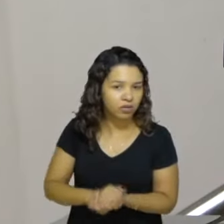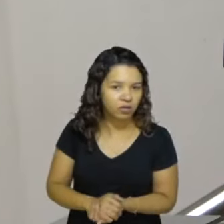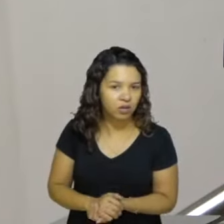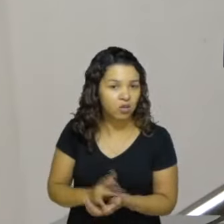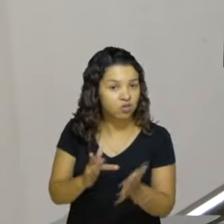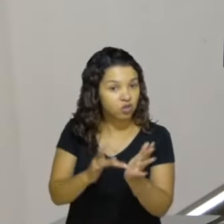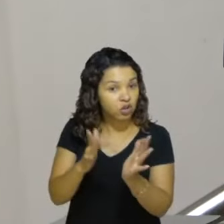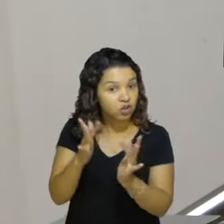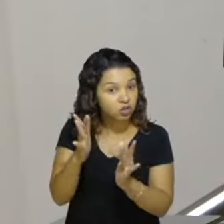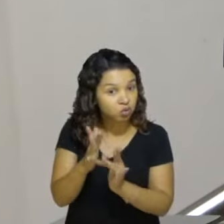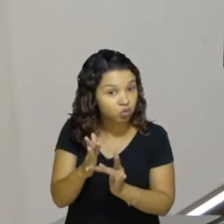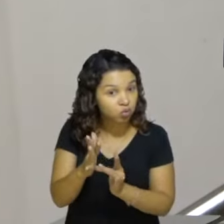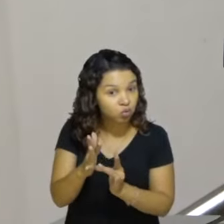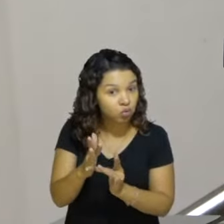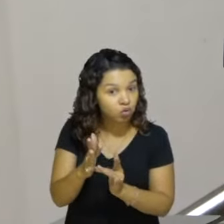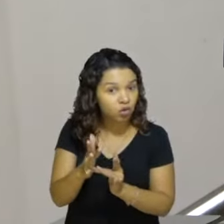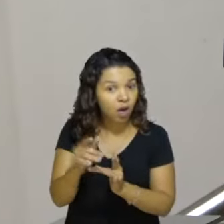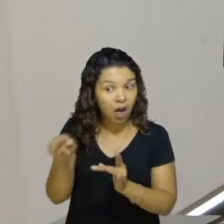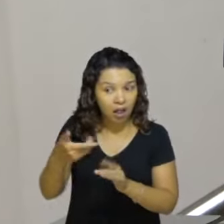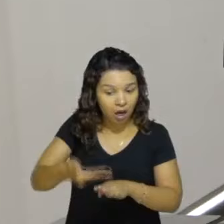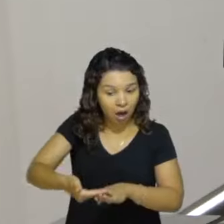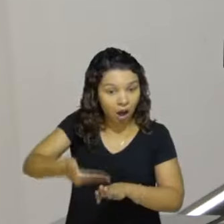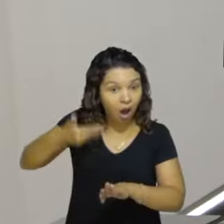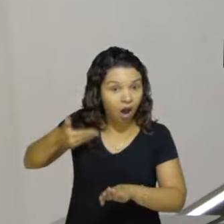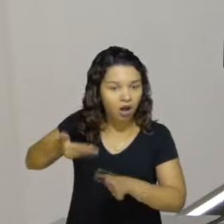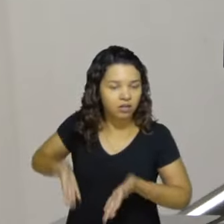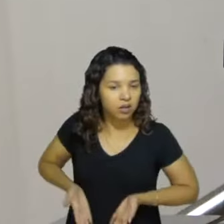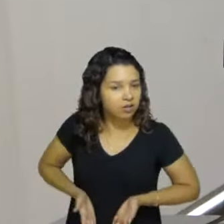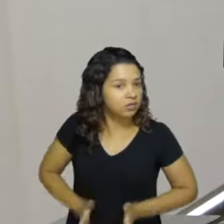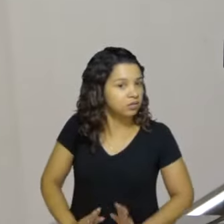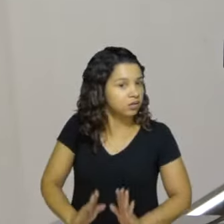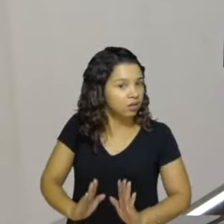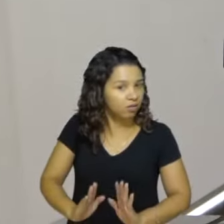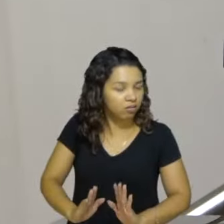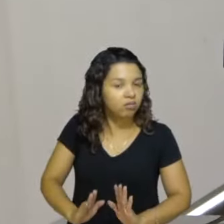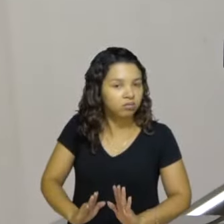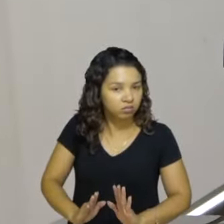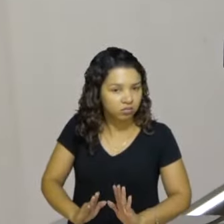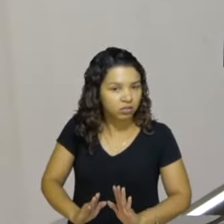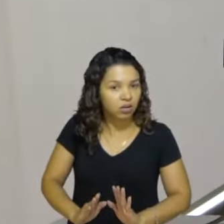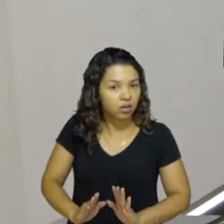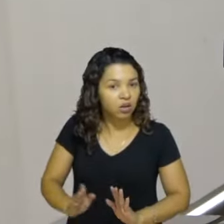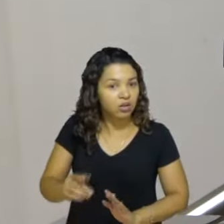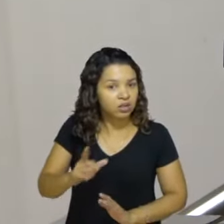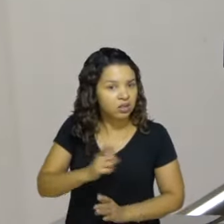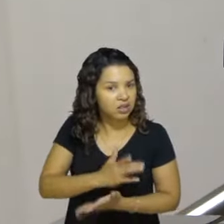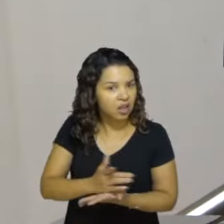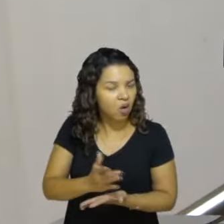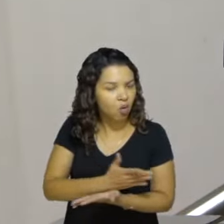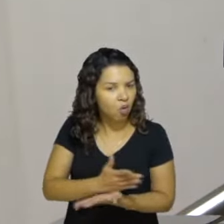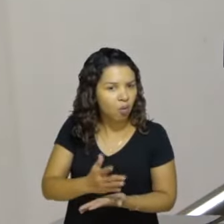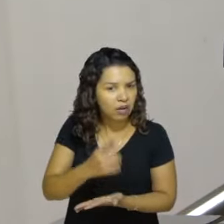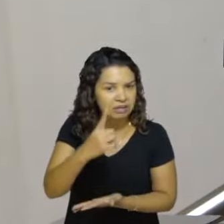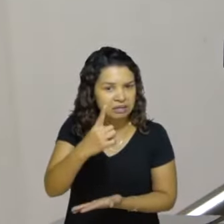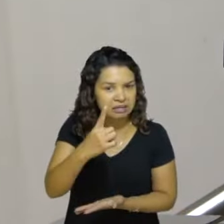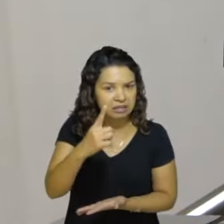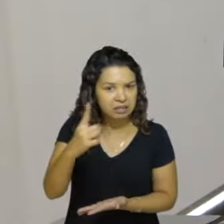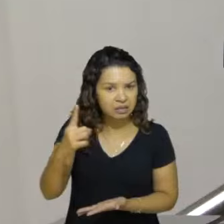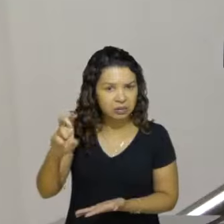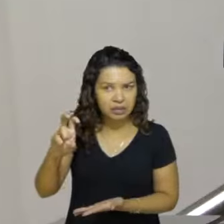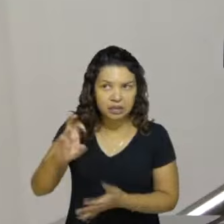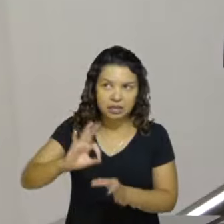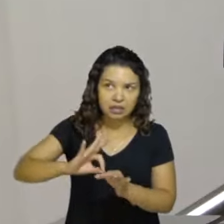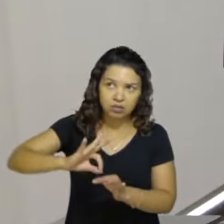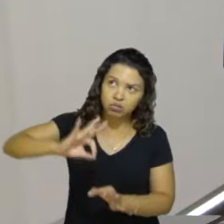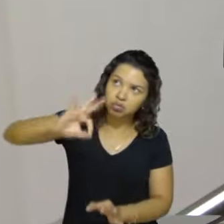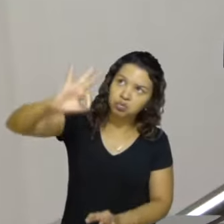Cristo, 2200, 2700 anos. Tem árvores com 115 metros de altura,